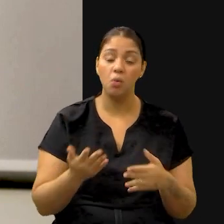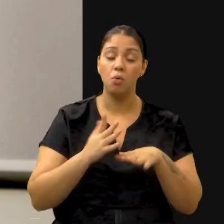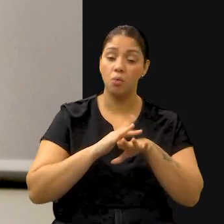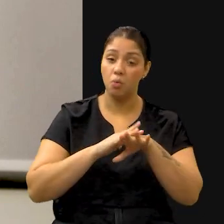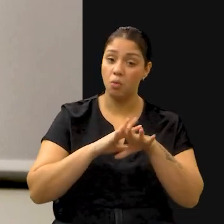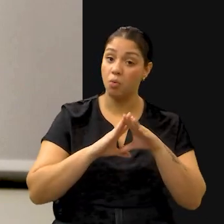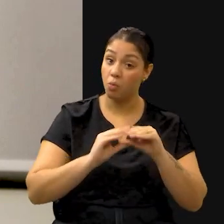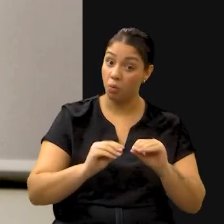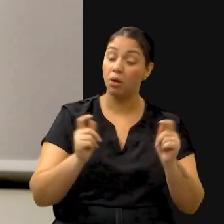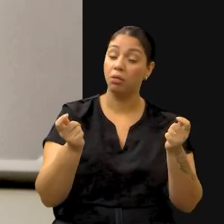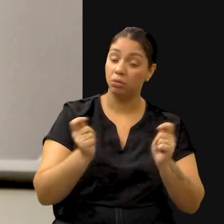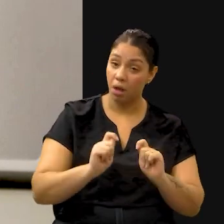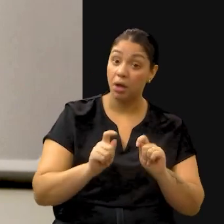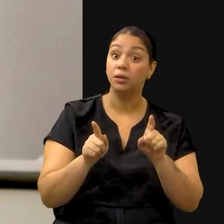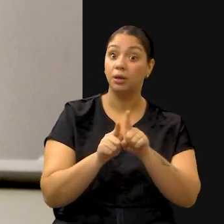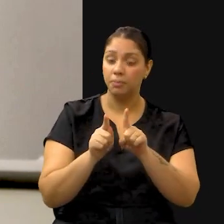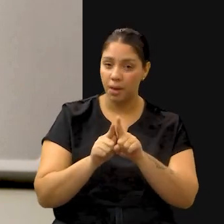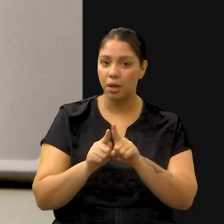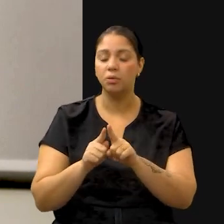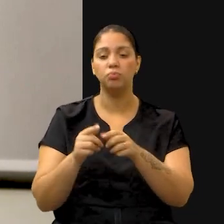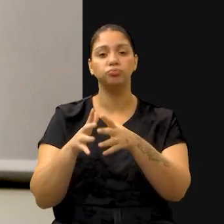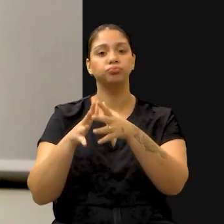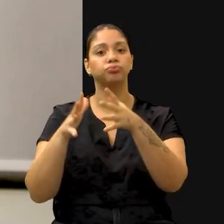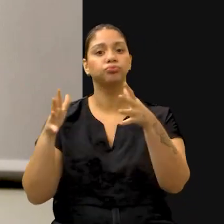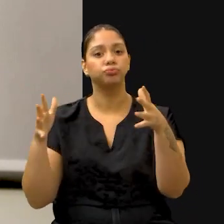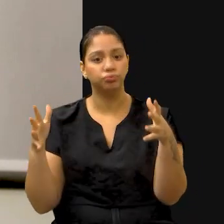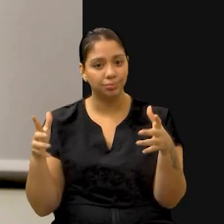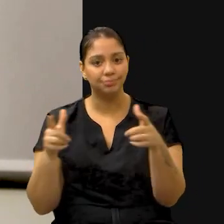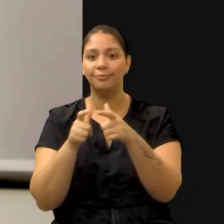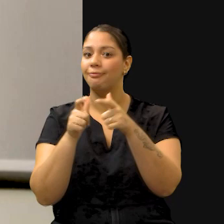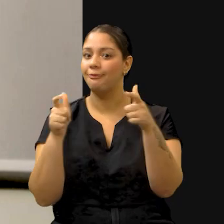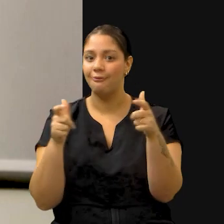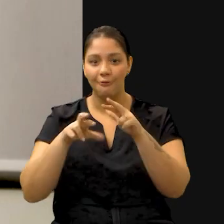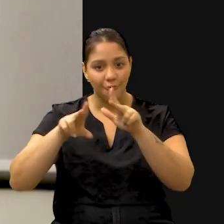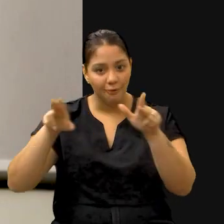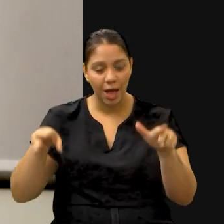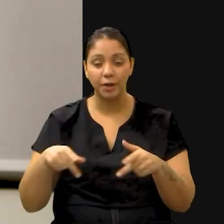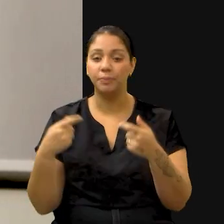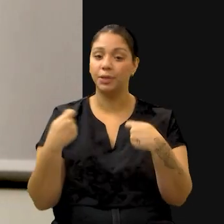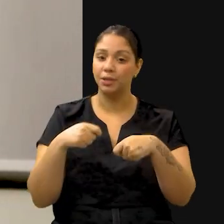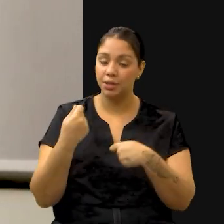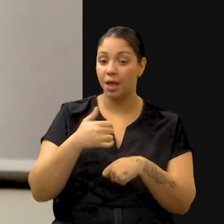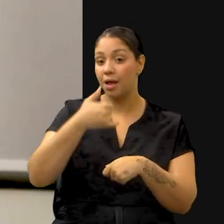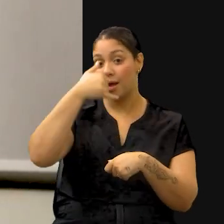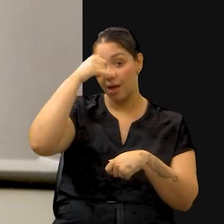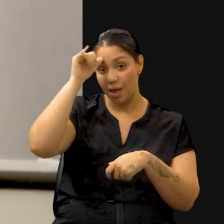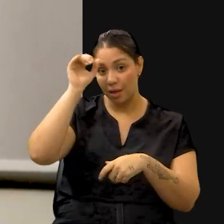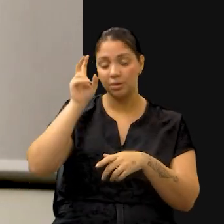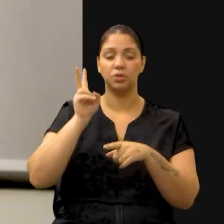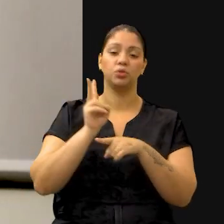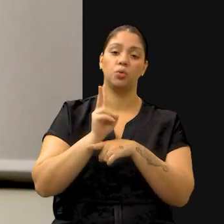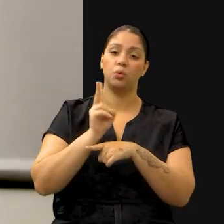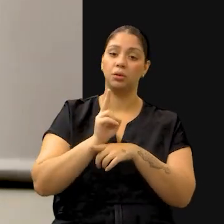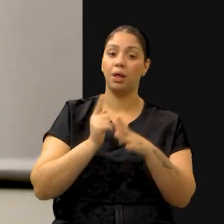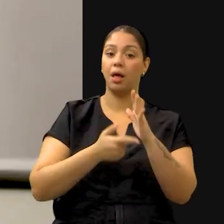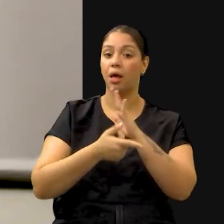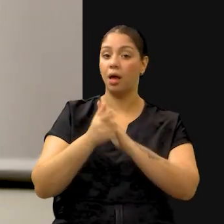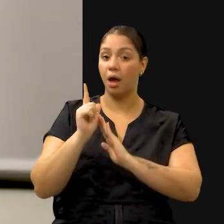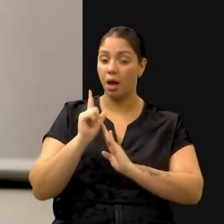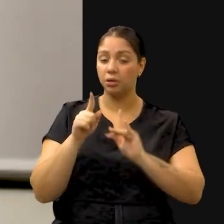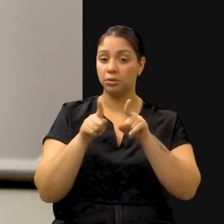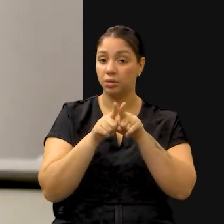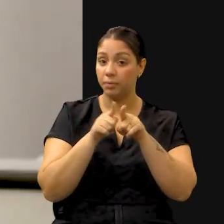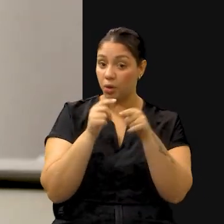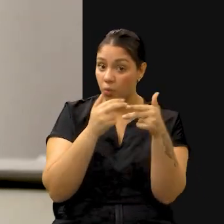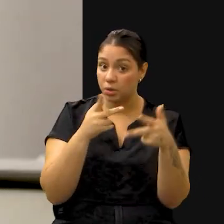cura existem e são altas. Então, por isso que é tão importante a questão de prevenção, de se cuidar, de evitar